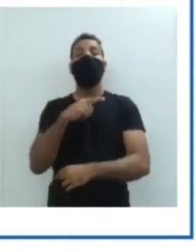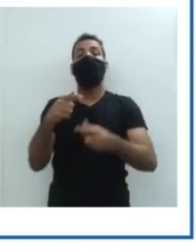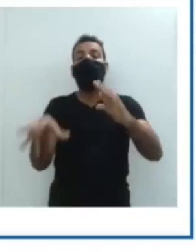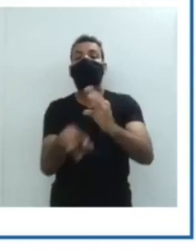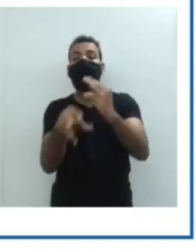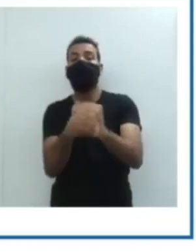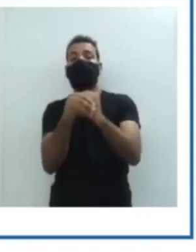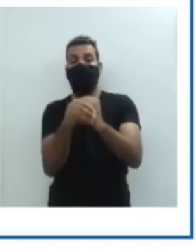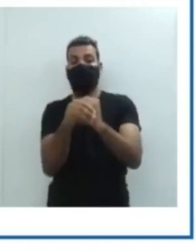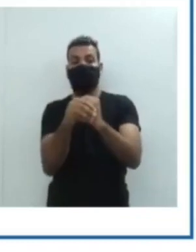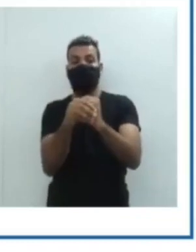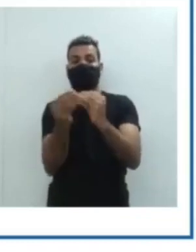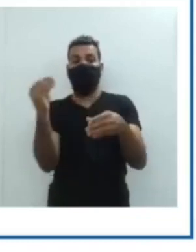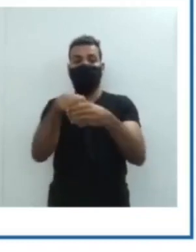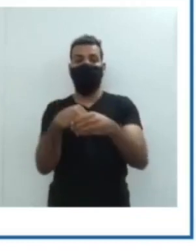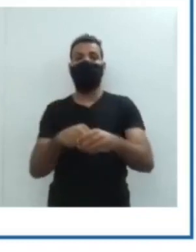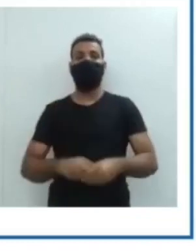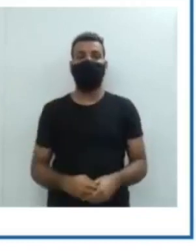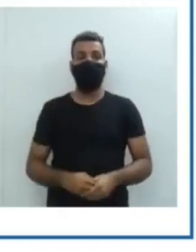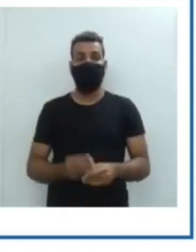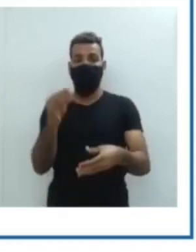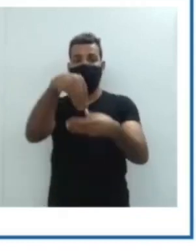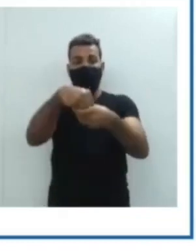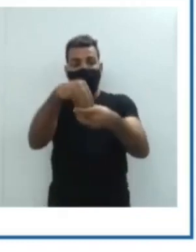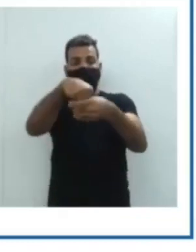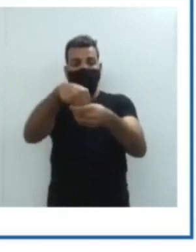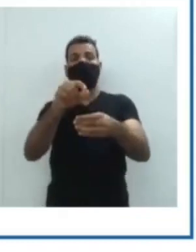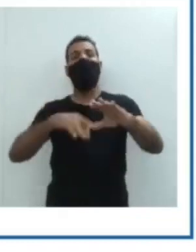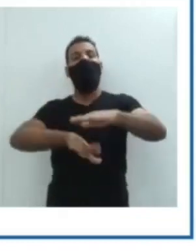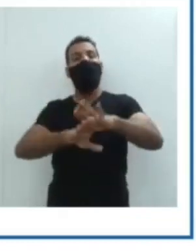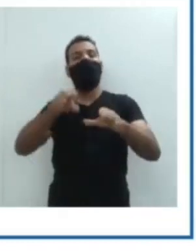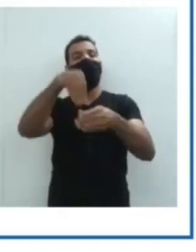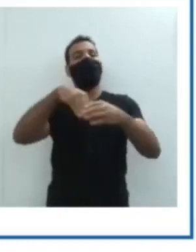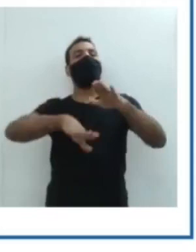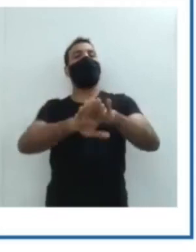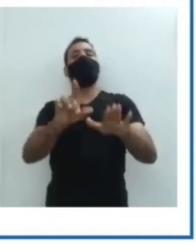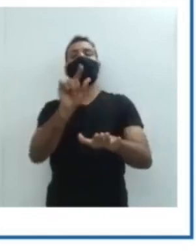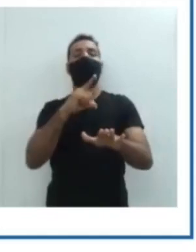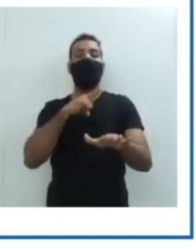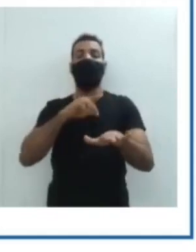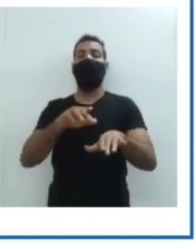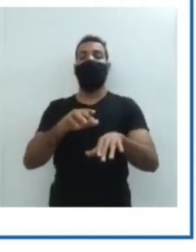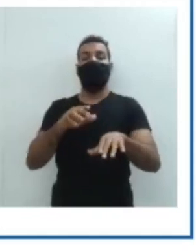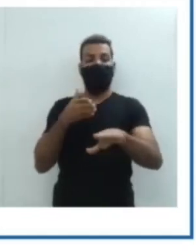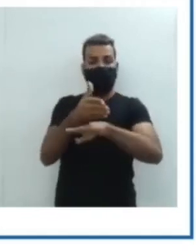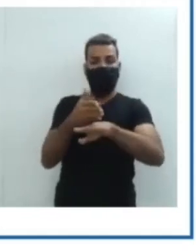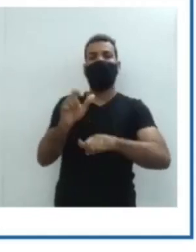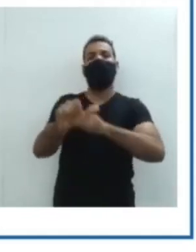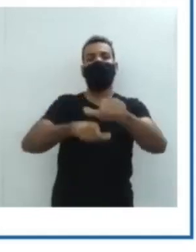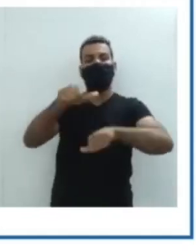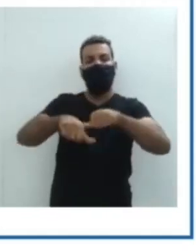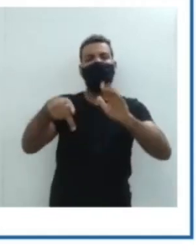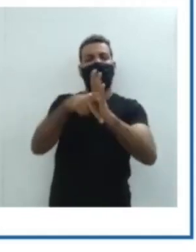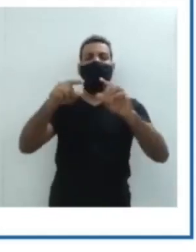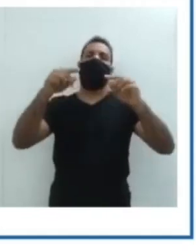implementação e um cápsulamento ele pode ser aplicado através dos modificadores de acesso de uma linguagem